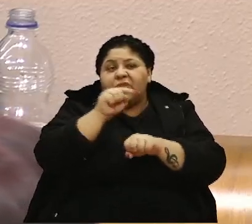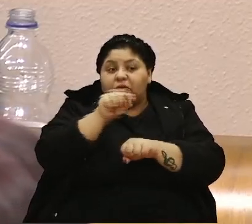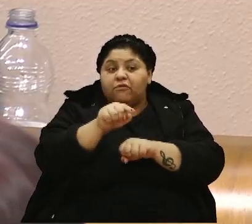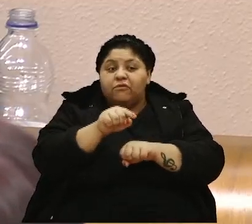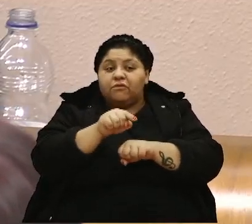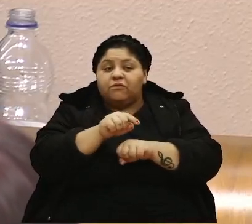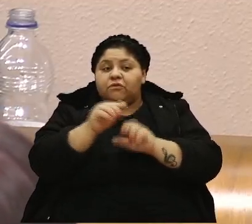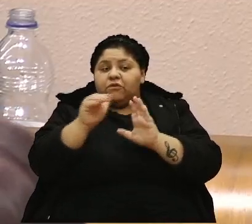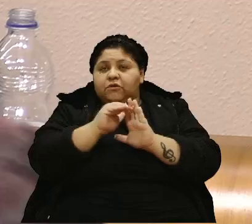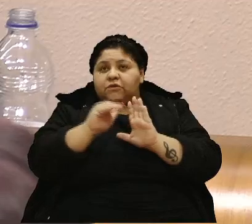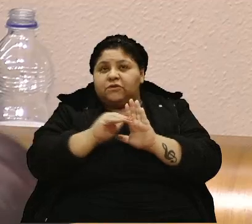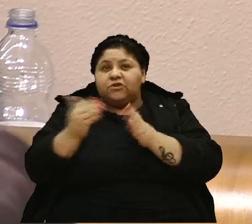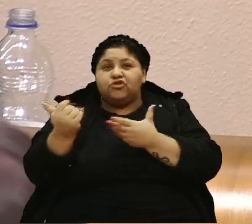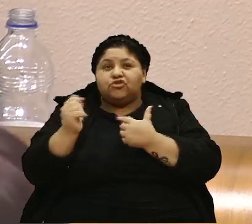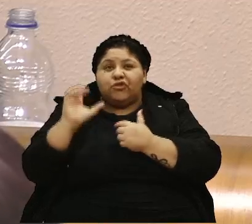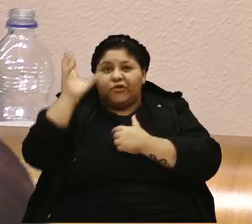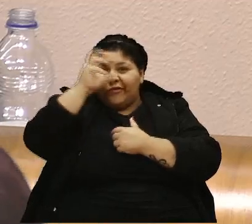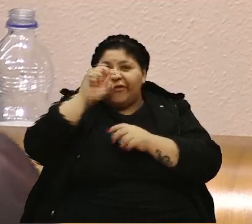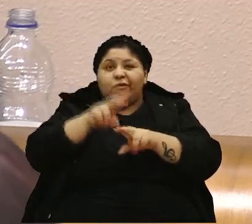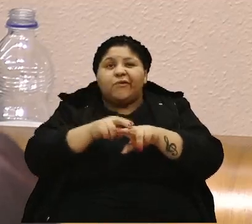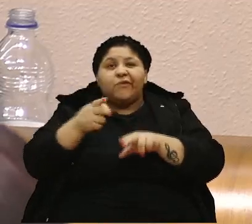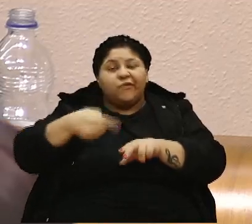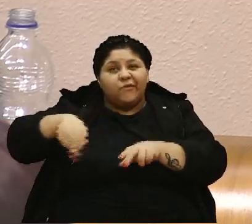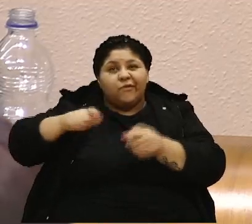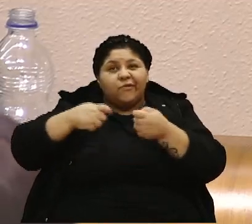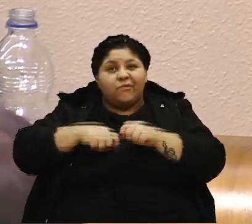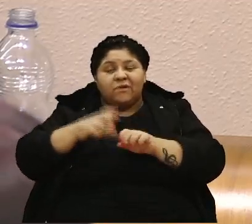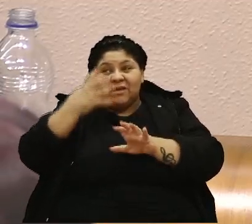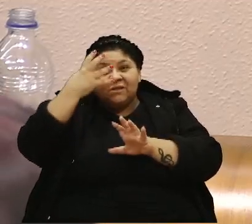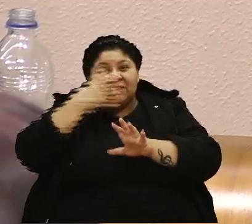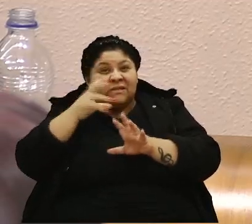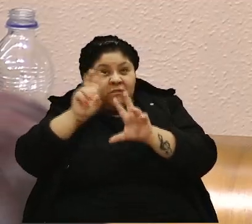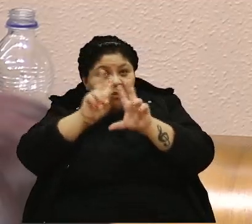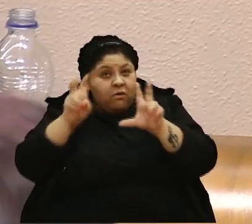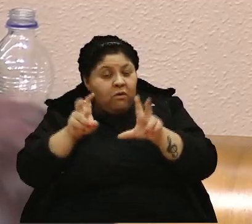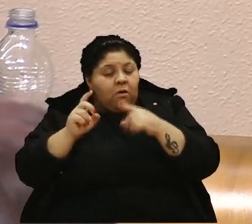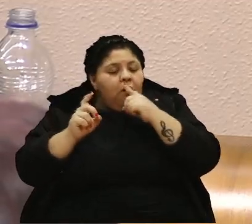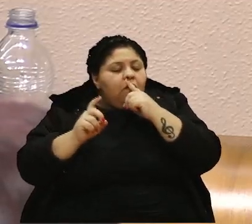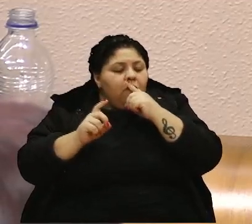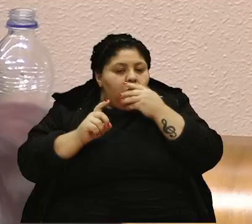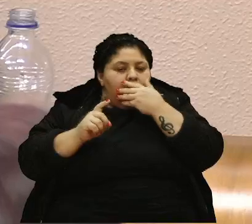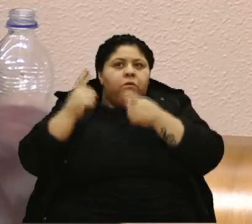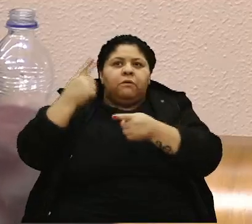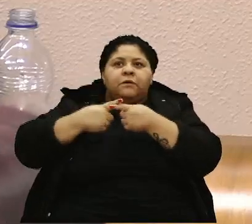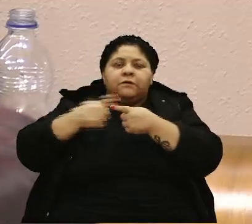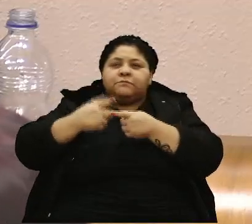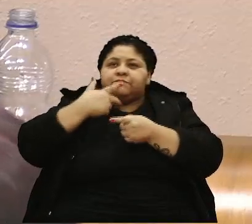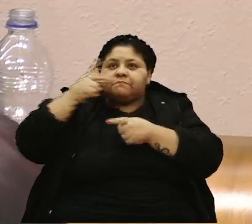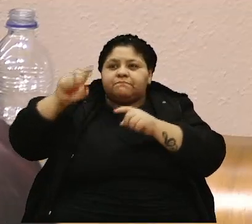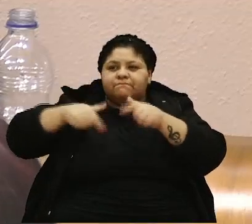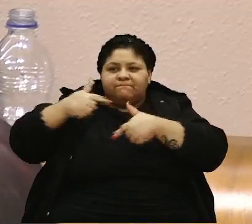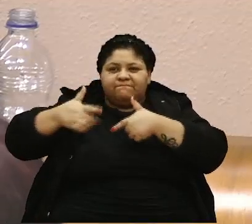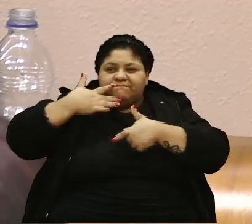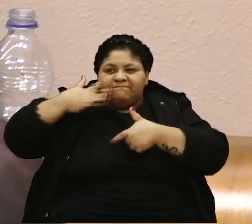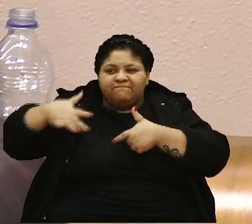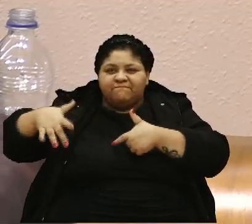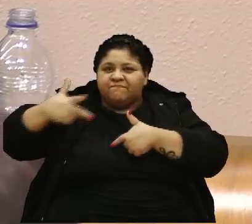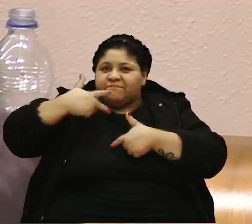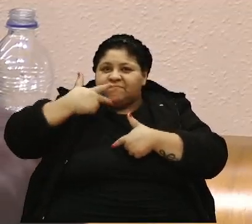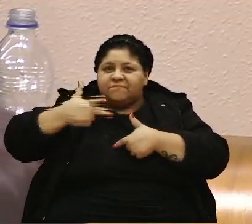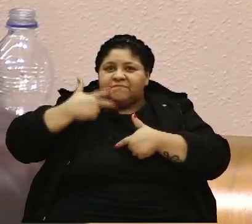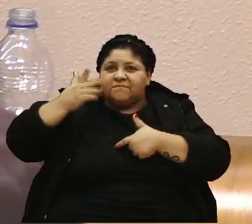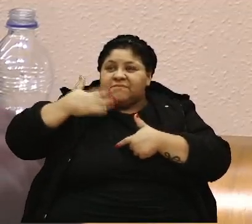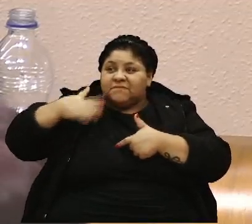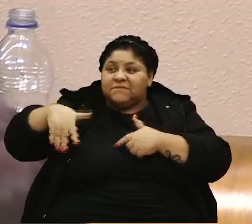seria o programa Jovem Aprendiz. Portanto, nós precisamos levar a sério esse assunto, porque quando a gente fala de trabalho infantil, nós estamos falando de crianças